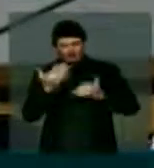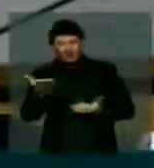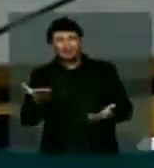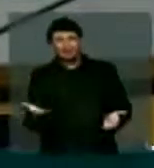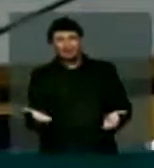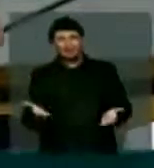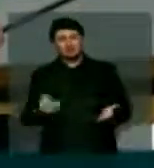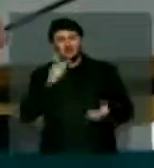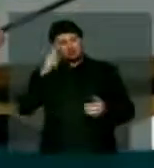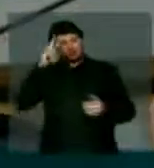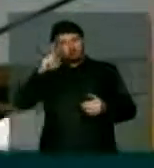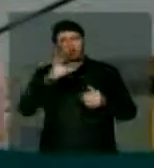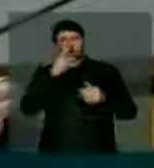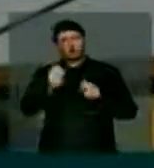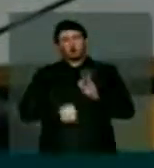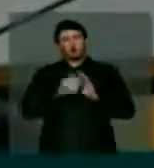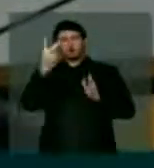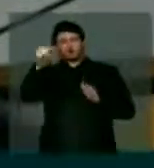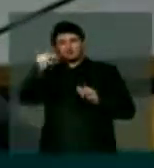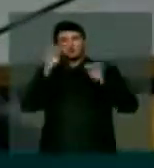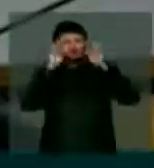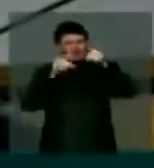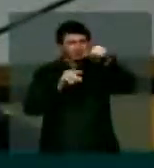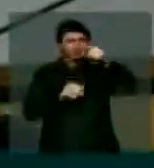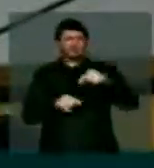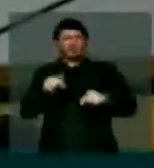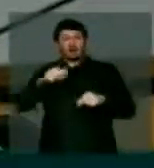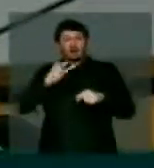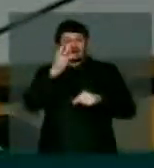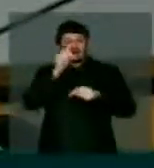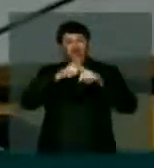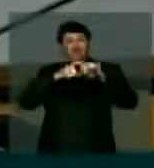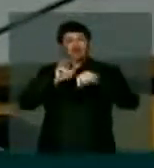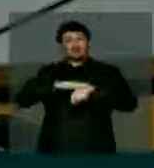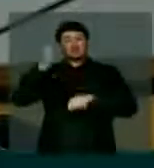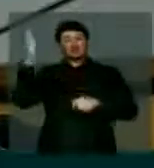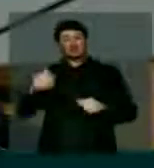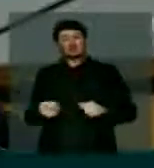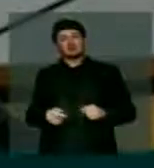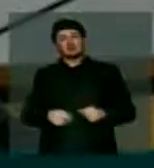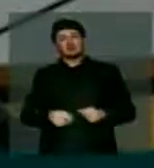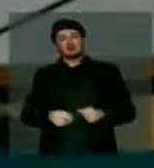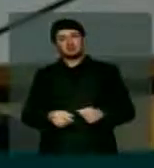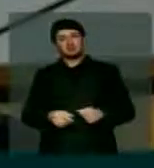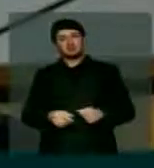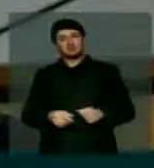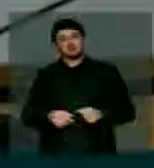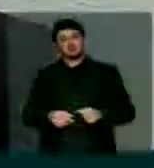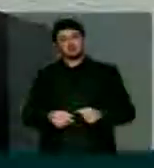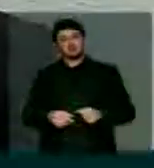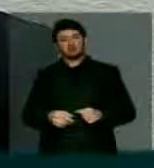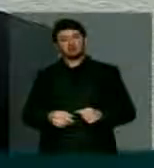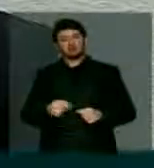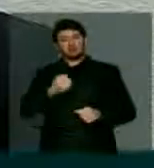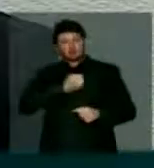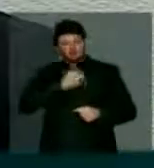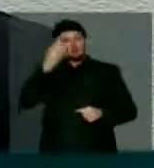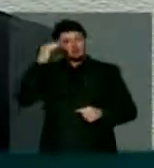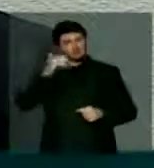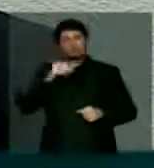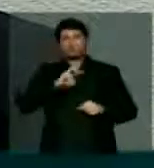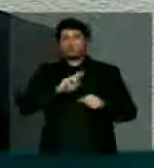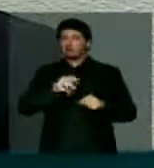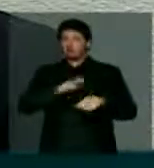algum momento 2 vezes aí no seu depoimento. Aqui são 30 vezes mais. 30 vezes mais. Esse número nós já sabemos que não